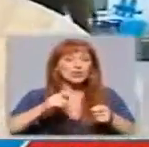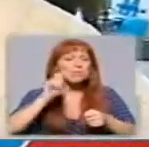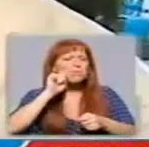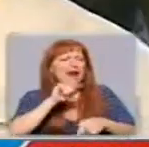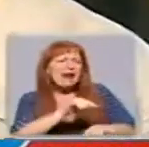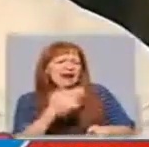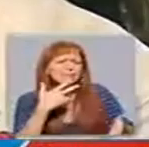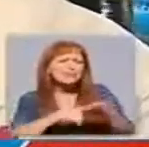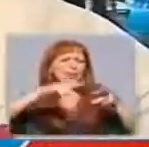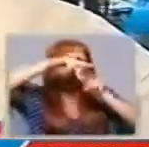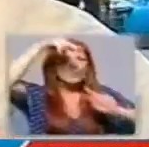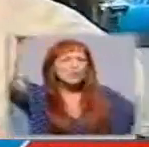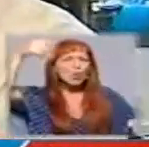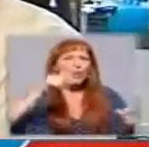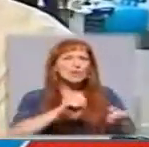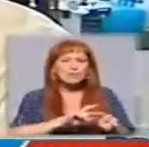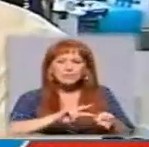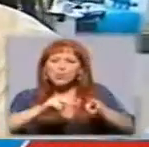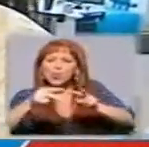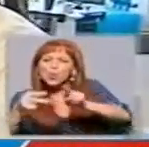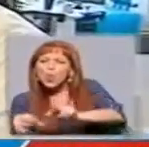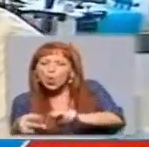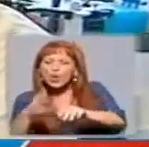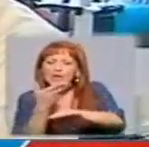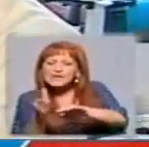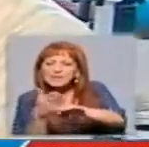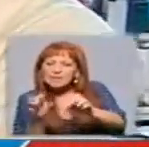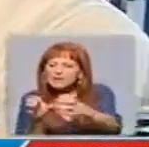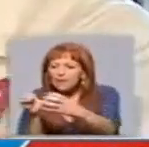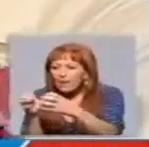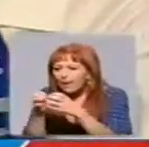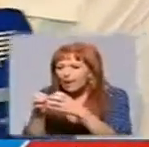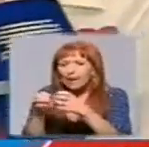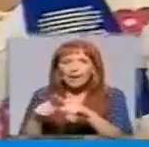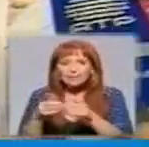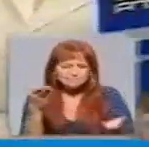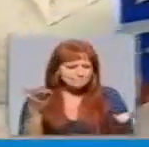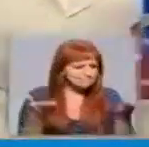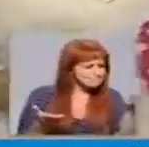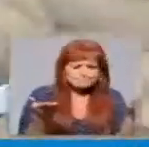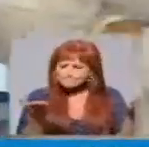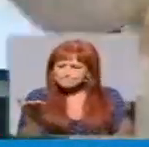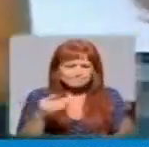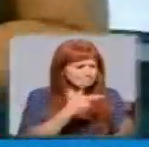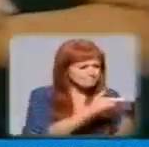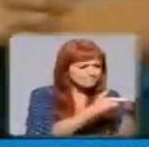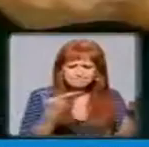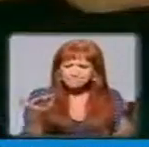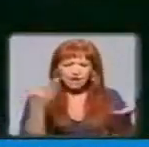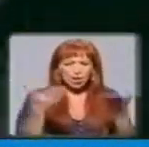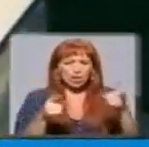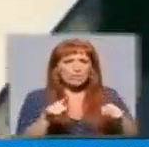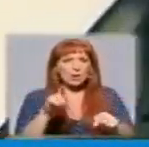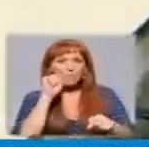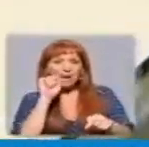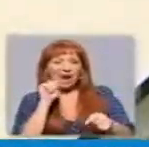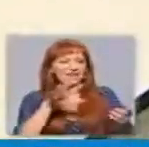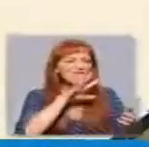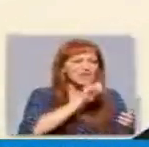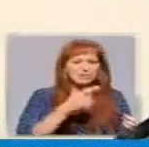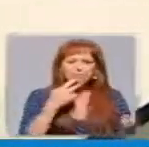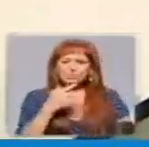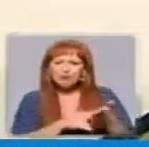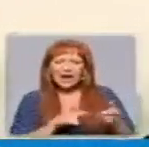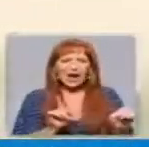agora DNA vem a vai migrar e vai separar se a partir da comparação das bandas podemos comparar o DNA do Pai com filho por exemplo